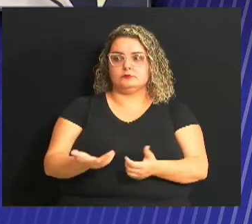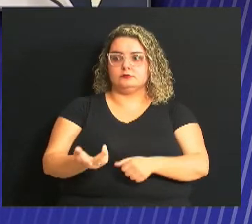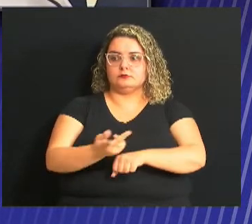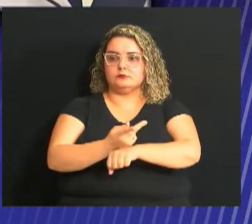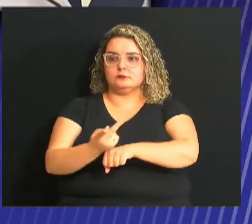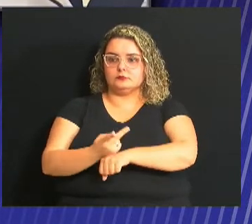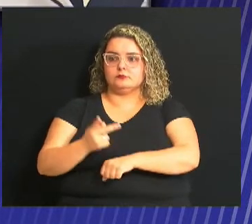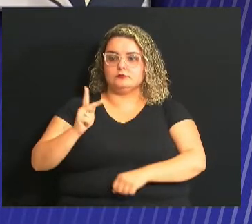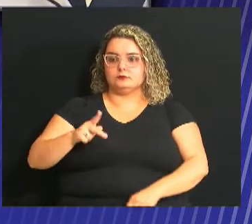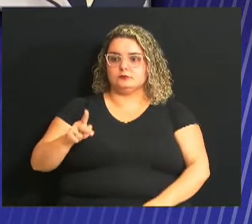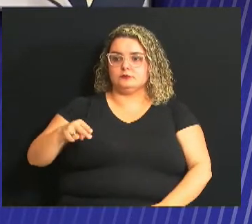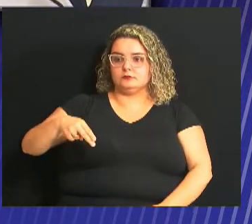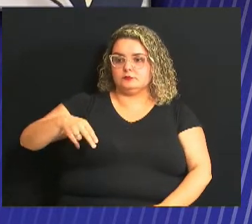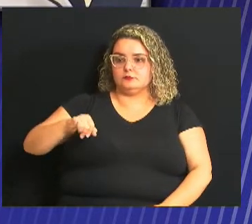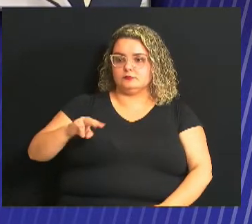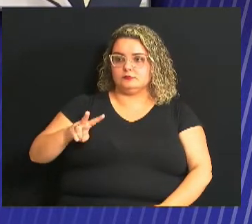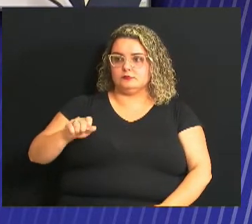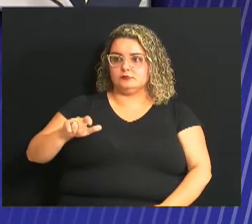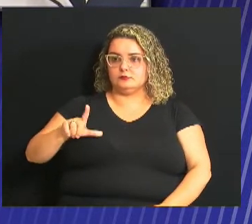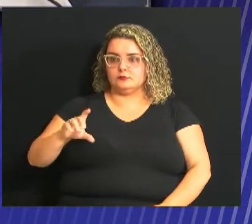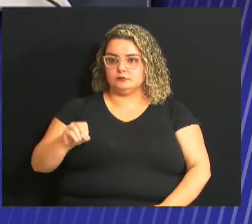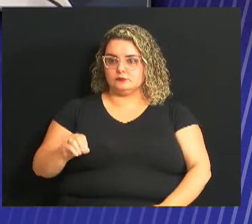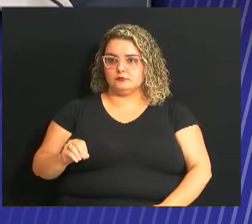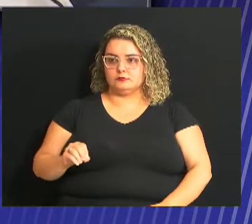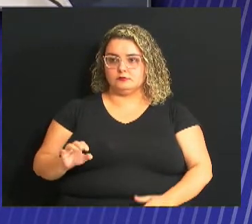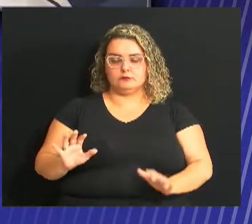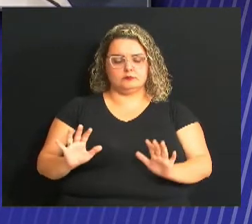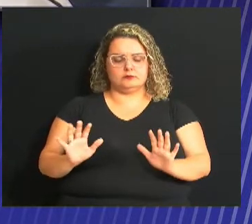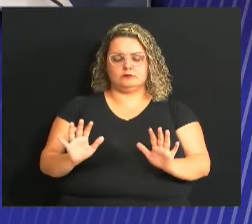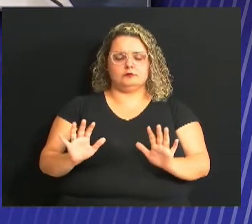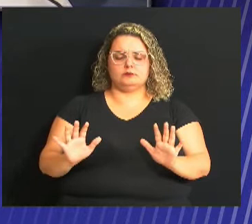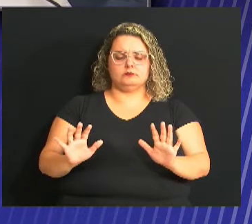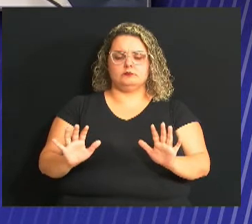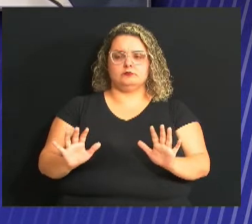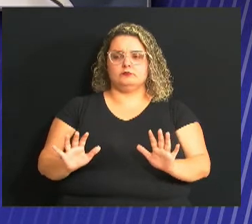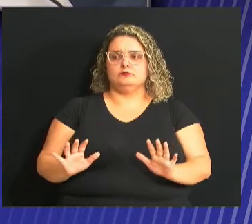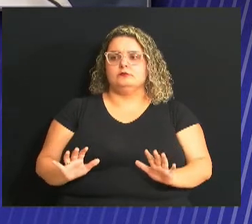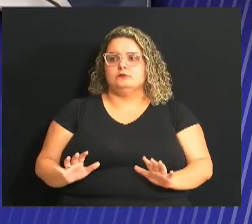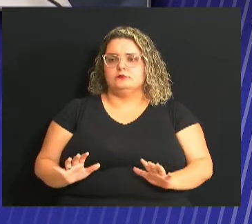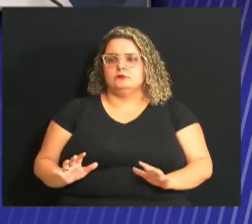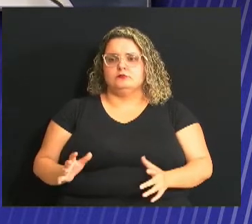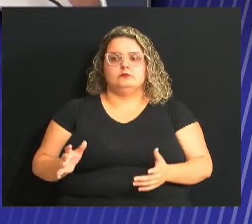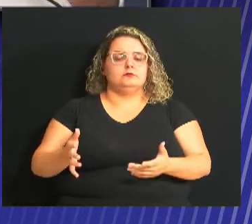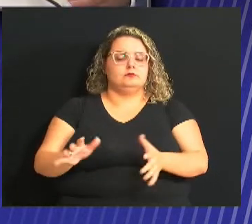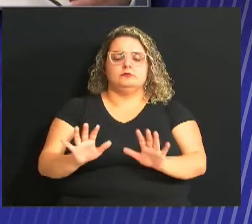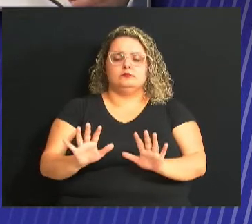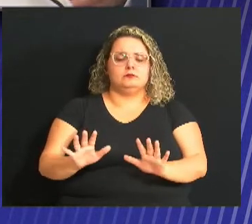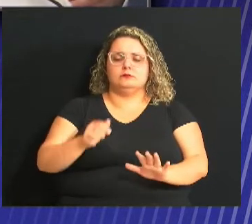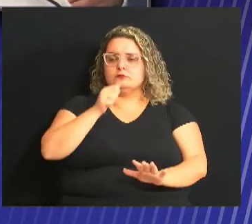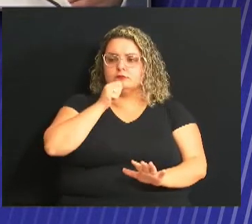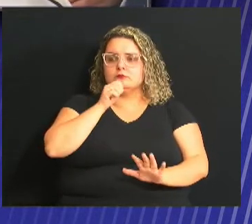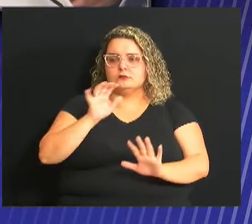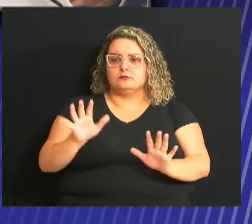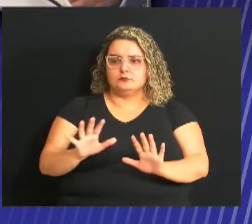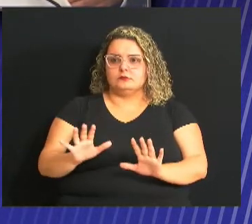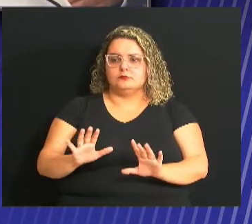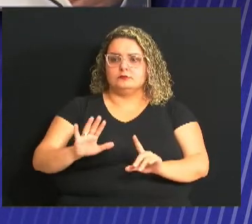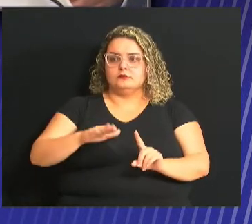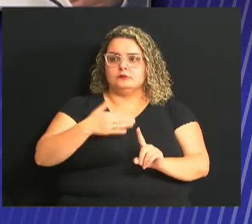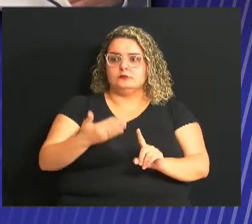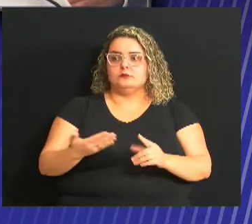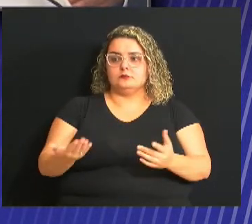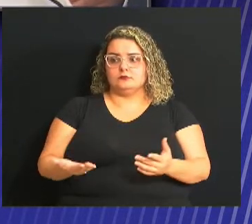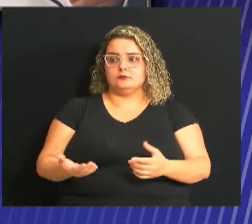professor Nivaldo e ele muito arredio, ele sempre muito resistente a esta homenagem. Até que